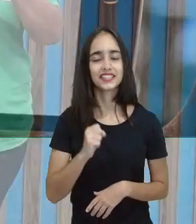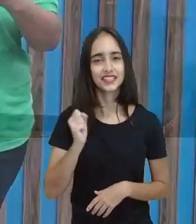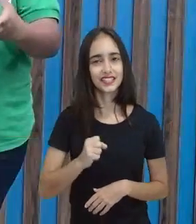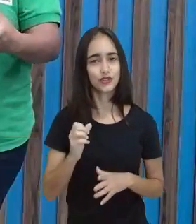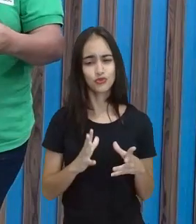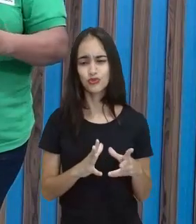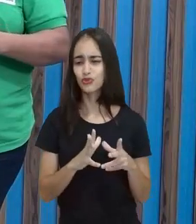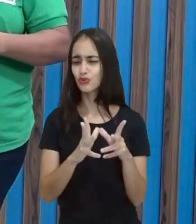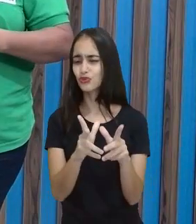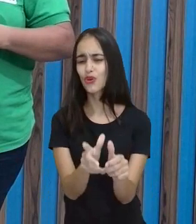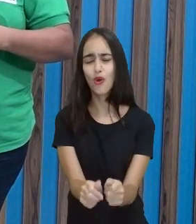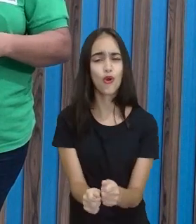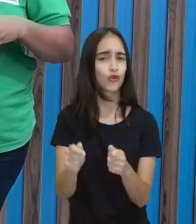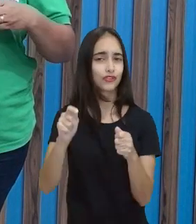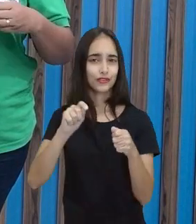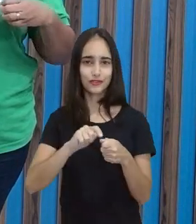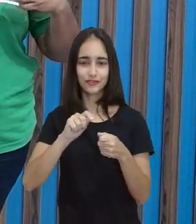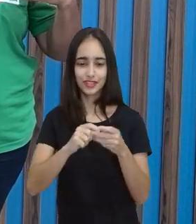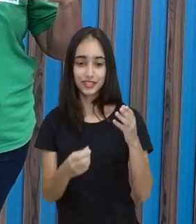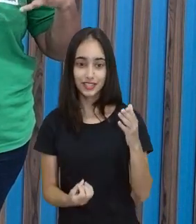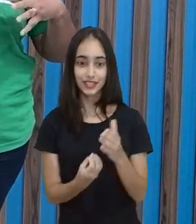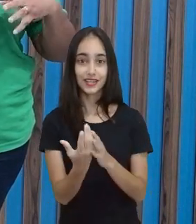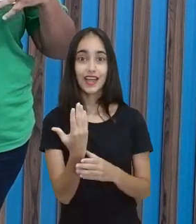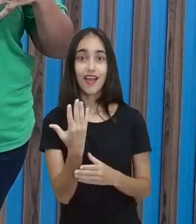o celular é uma matéria, só que são matérias de origens